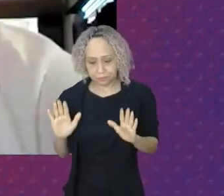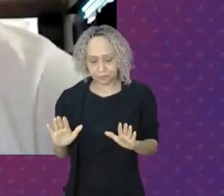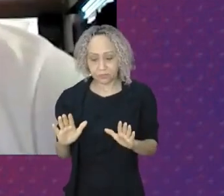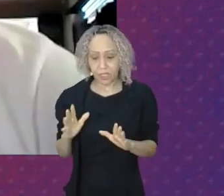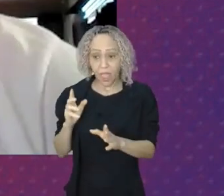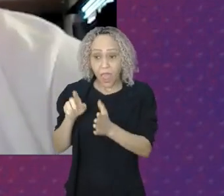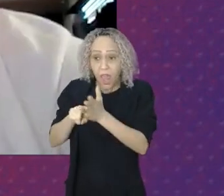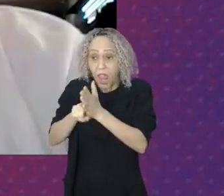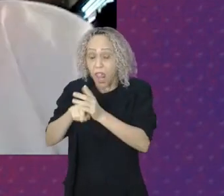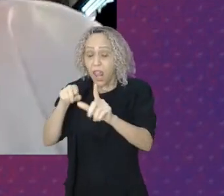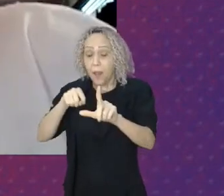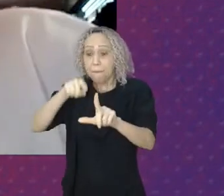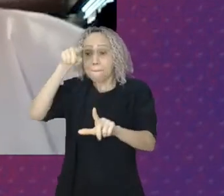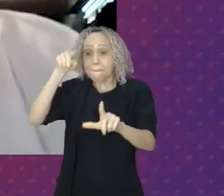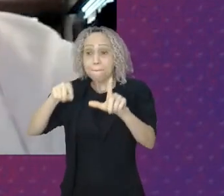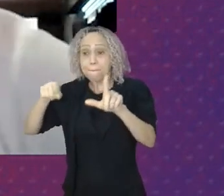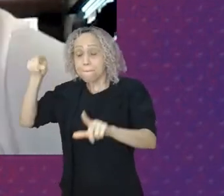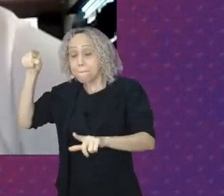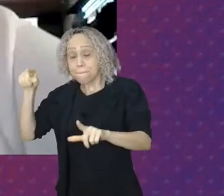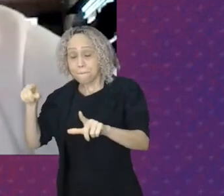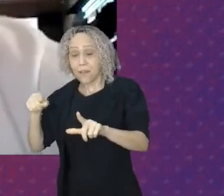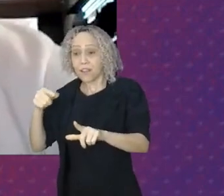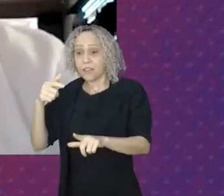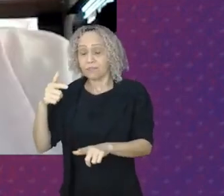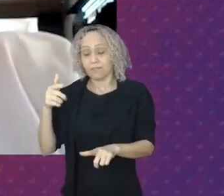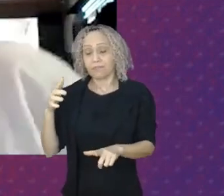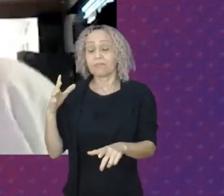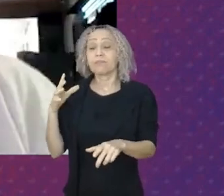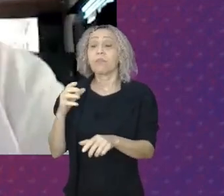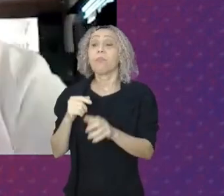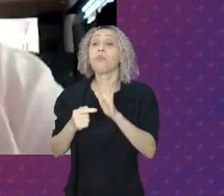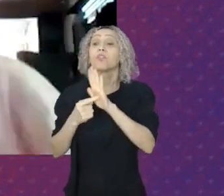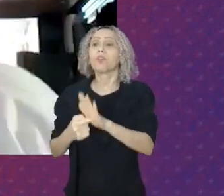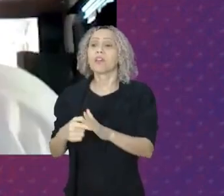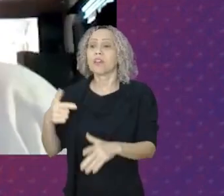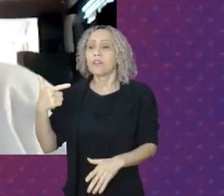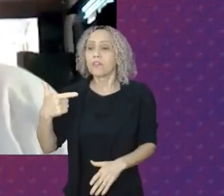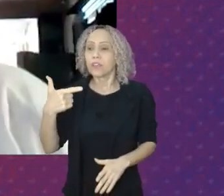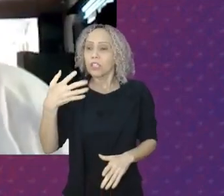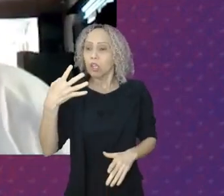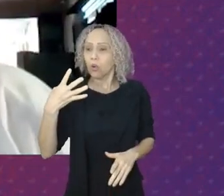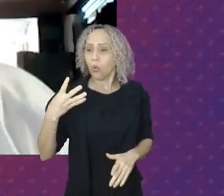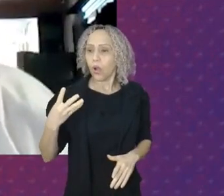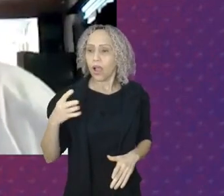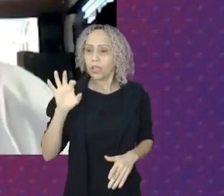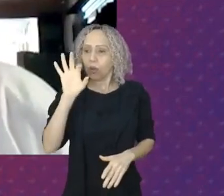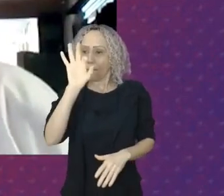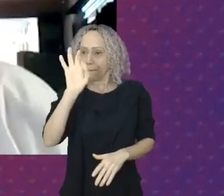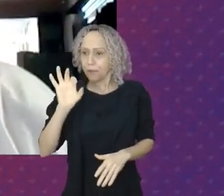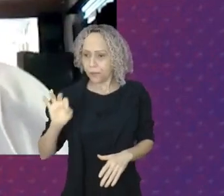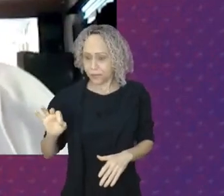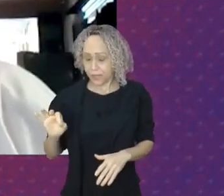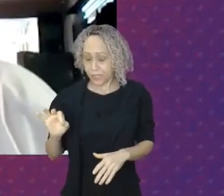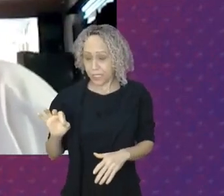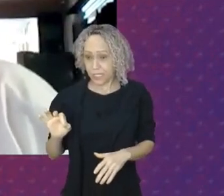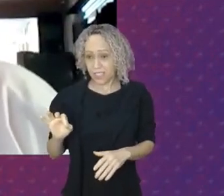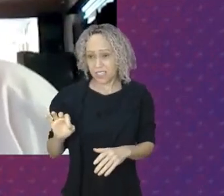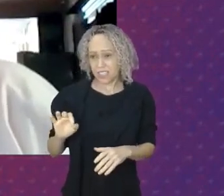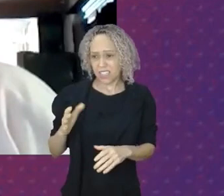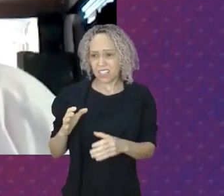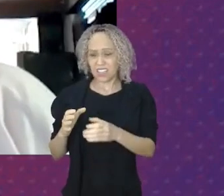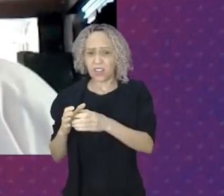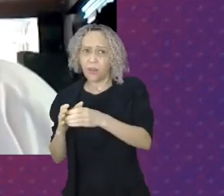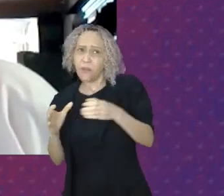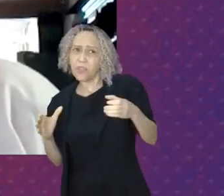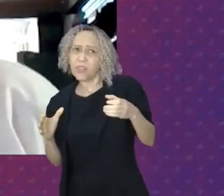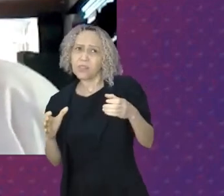24% das mulheres que responderam ao questionário, e há no montante de 21 mil mulheres, 21 mil